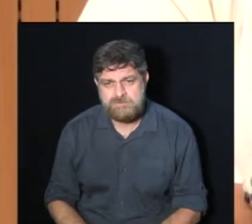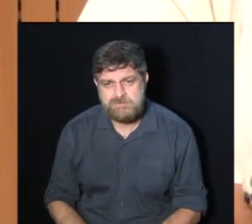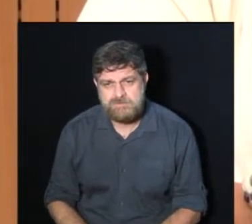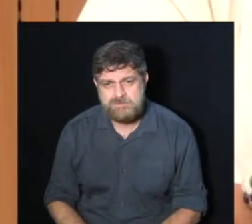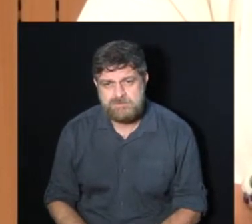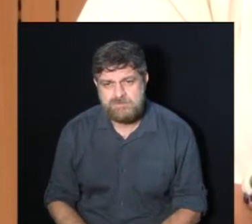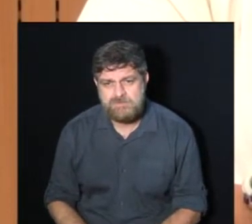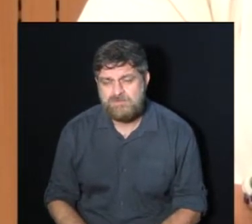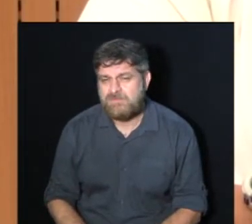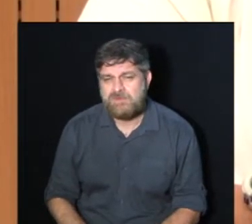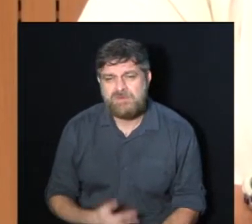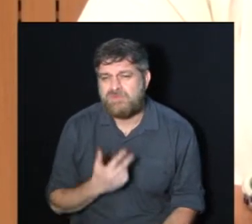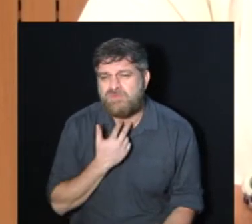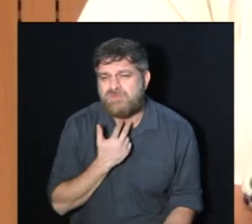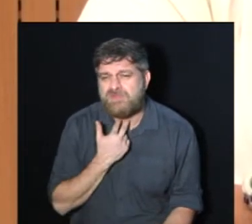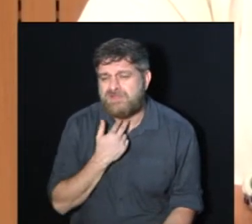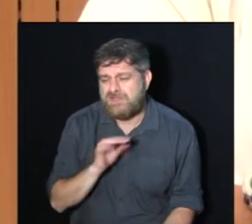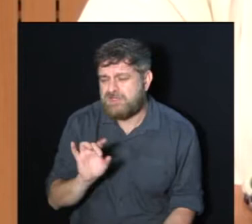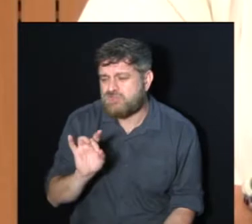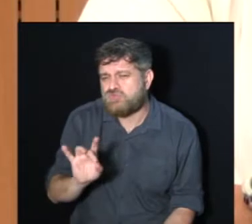Não basta